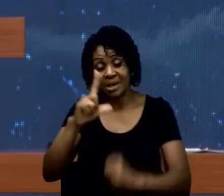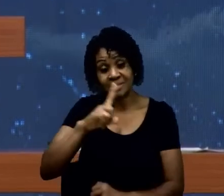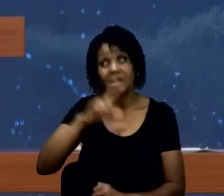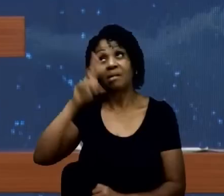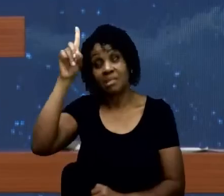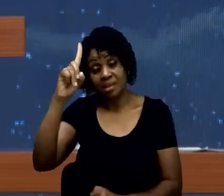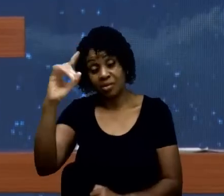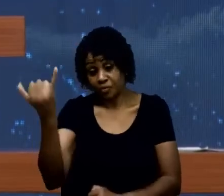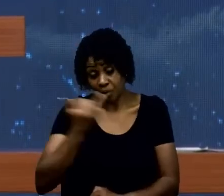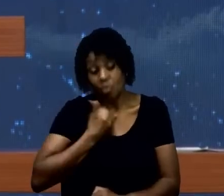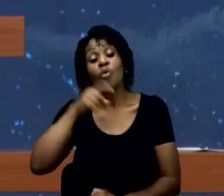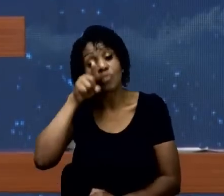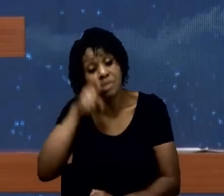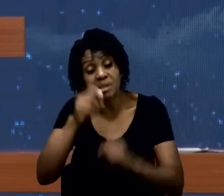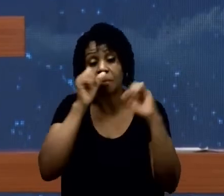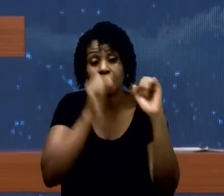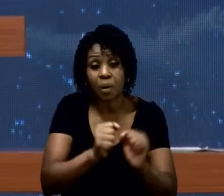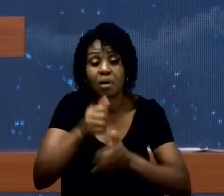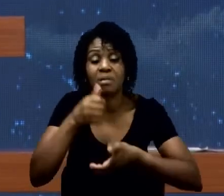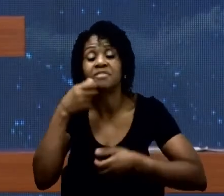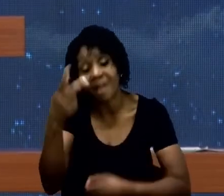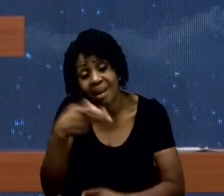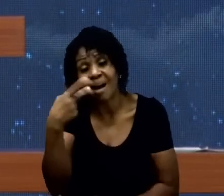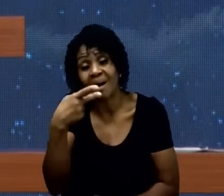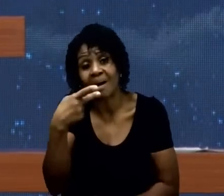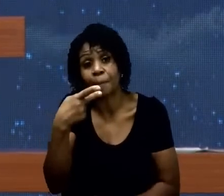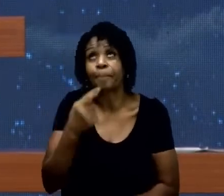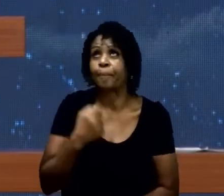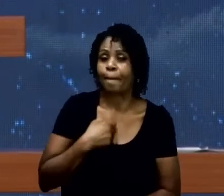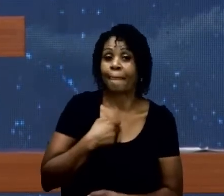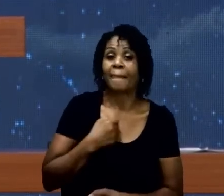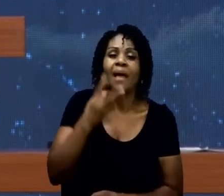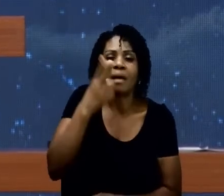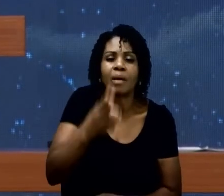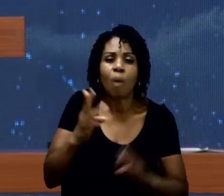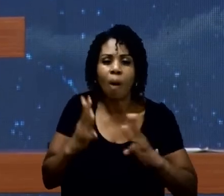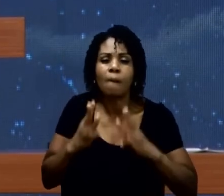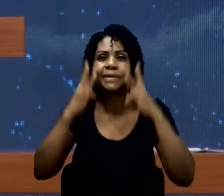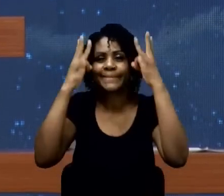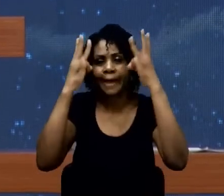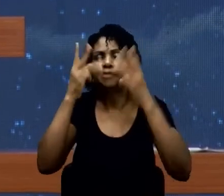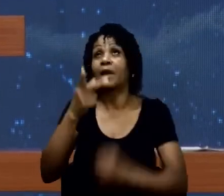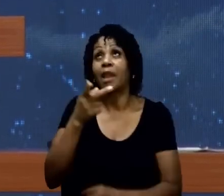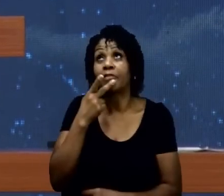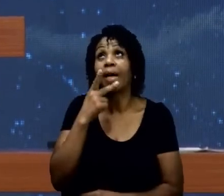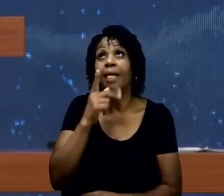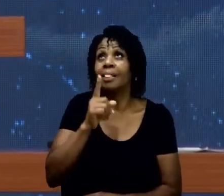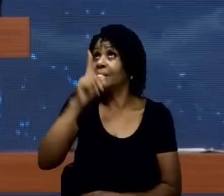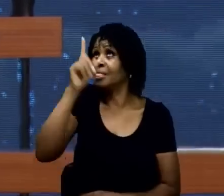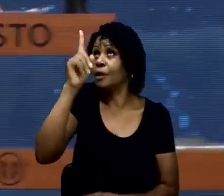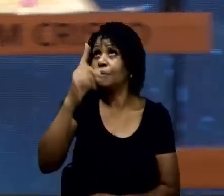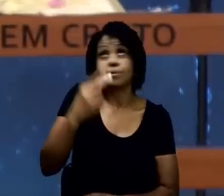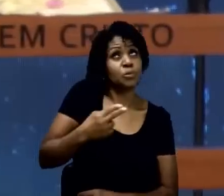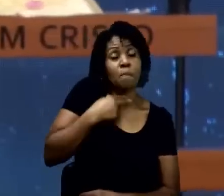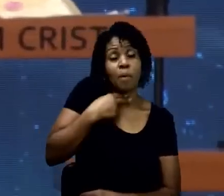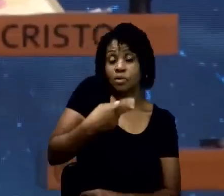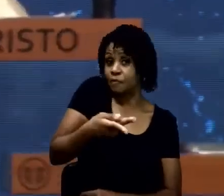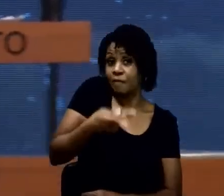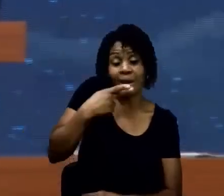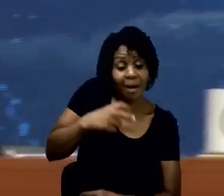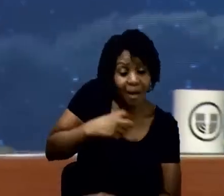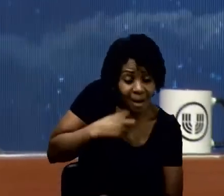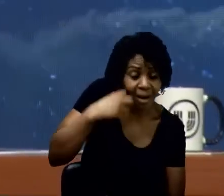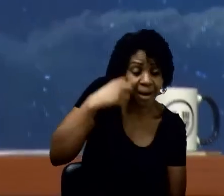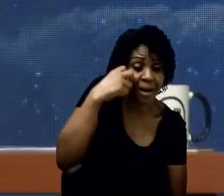Deus disse, você pode falar. Era como Moisés. Mas Deus, eu não posso falar. Deus, eu sou tímida. Mas onde entrou a timidez? A